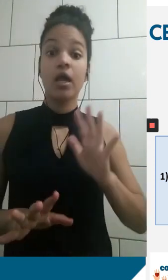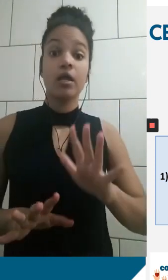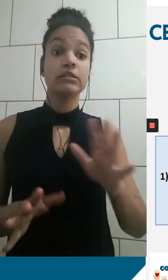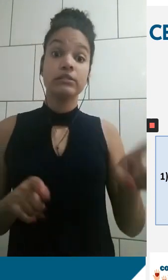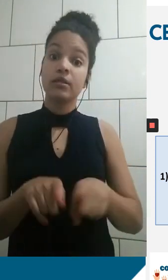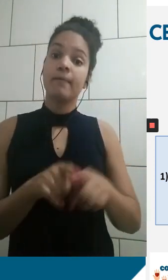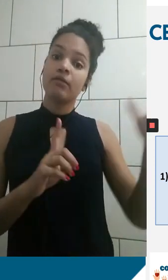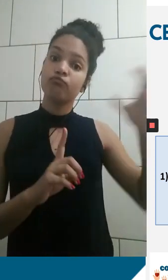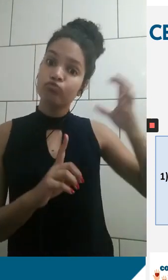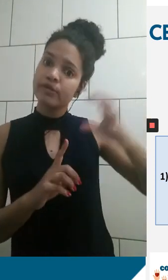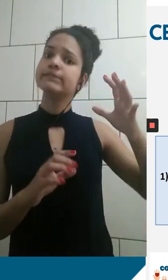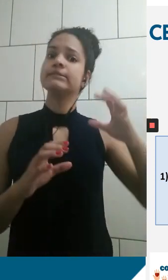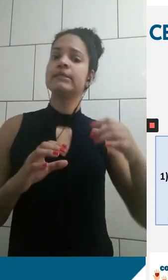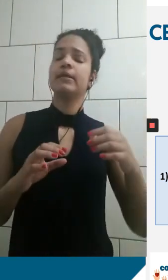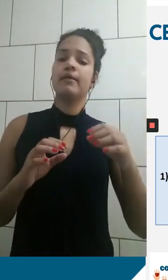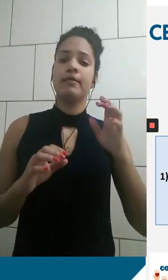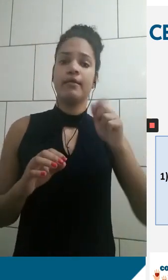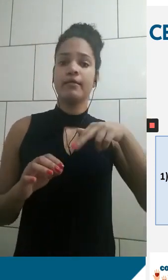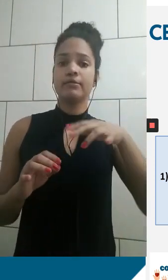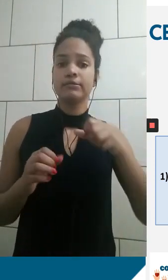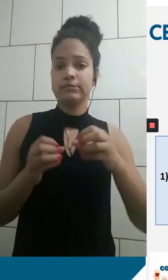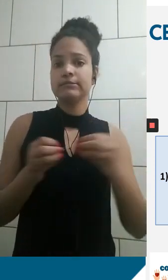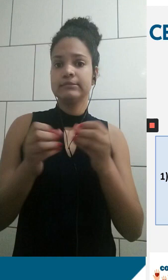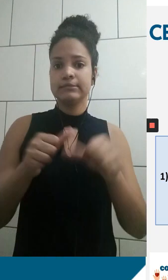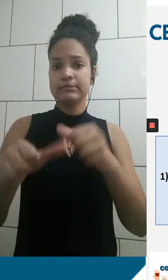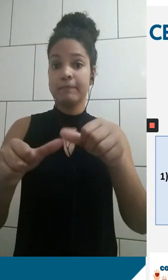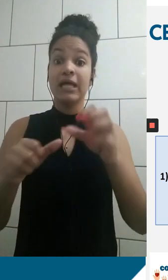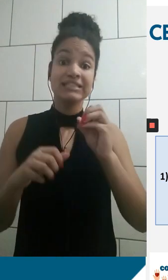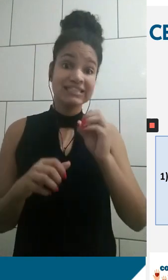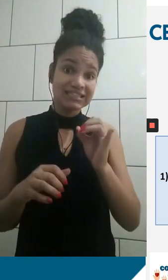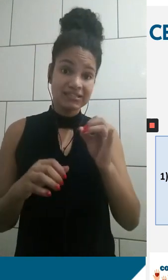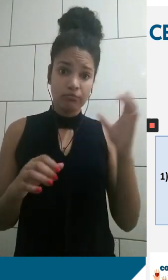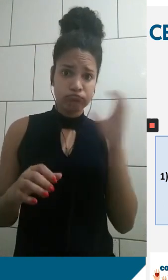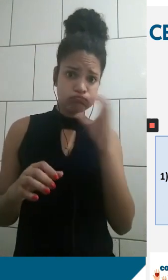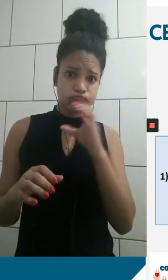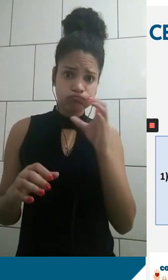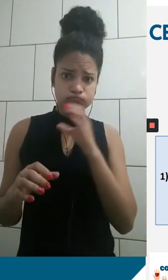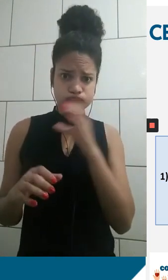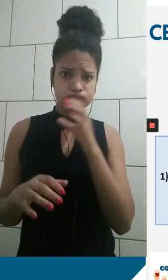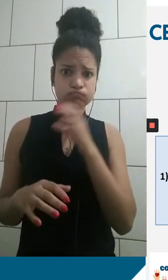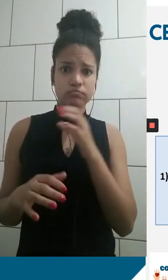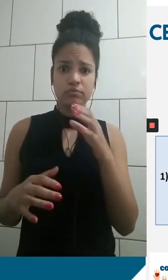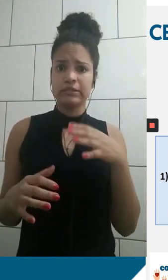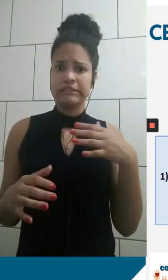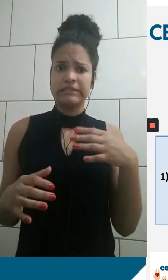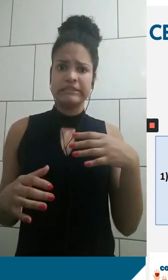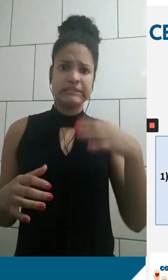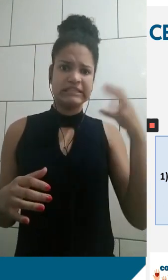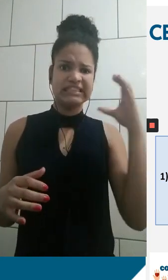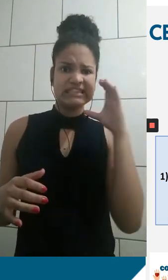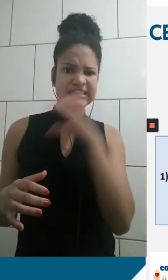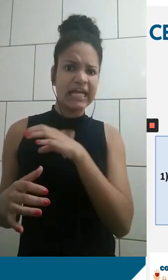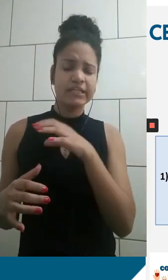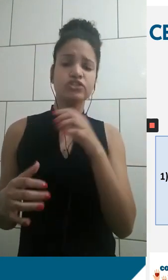enzimas. Se você aquece muito o meio onde estão presentes as enzimas com os seus substratos, você pode desnaturar as enzimas, elas